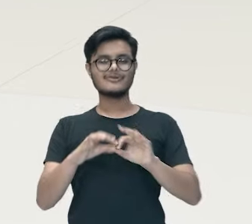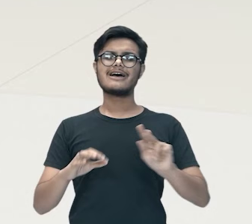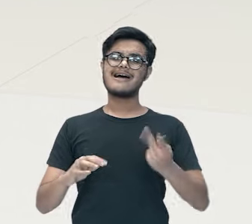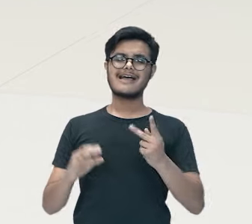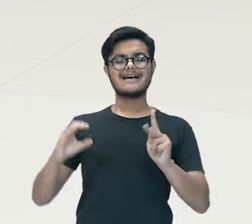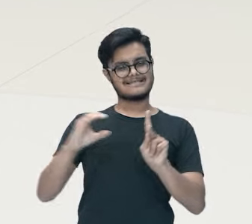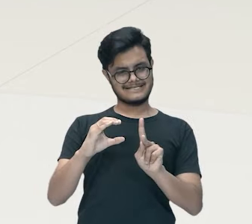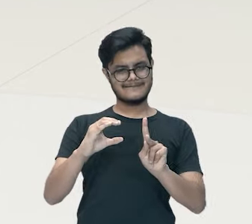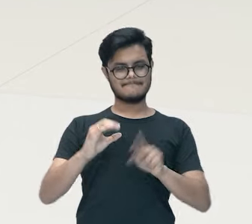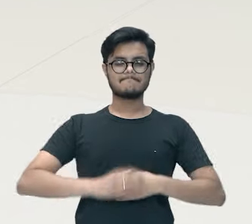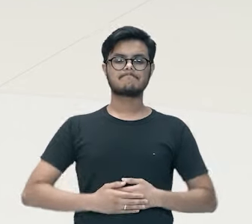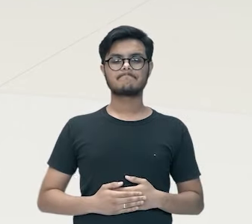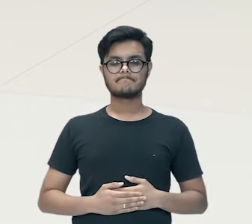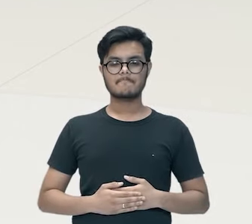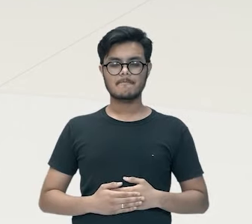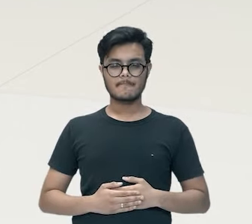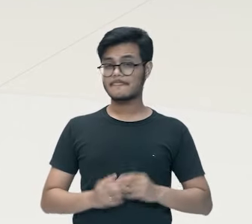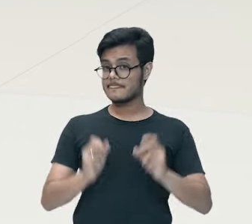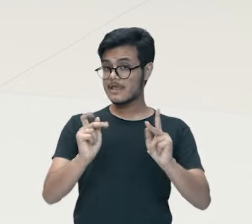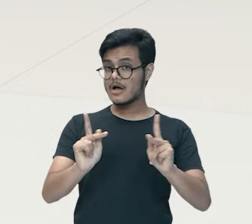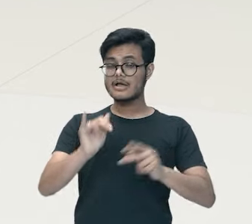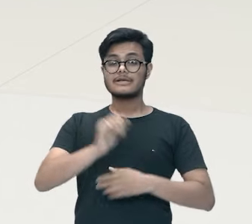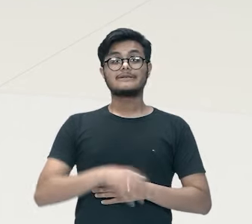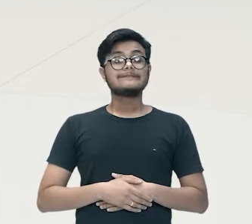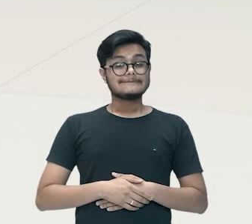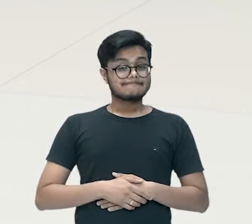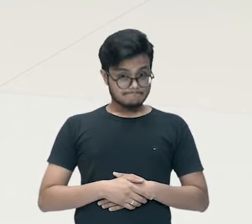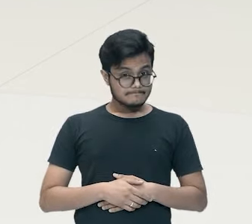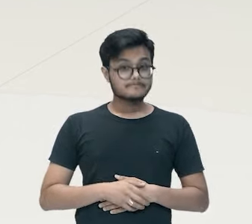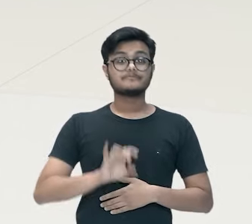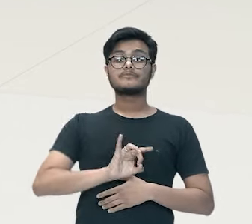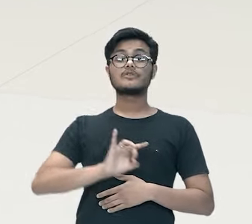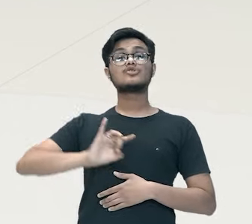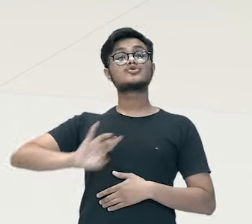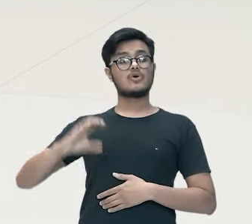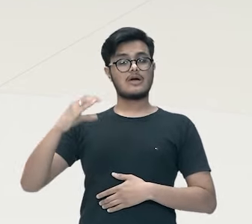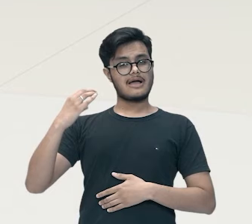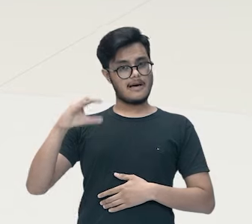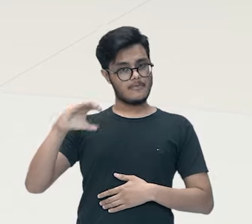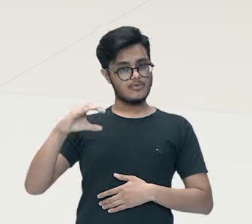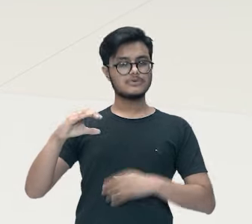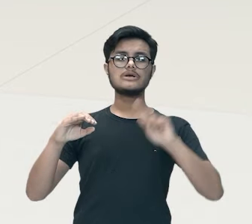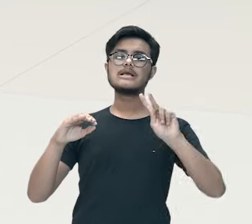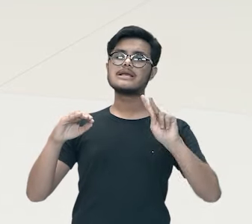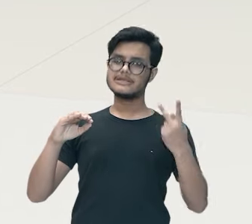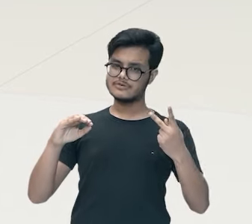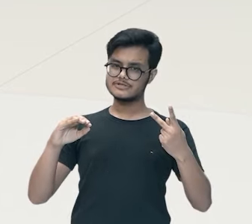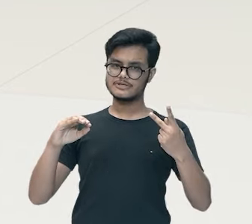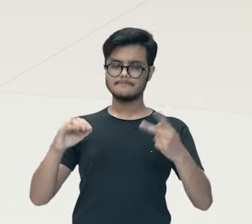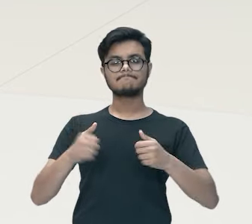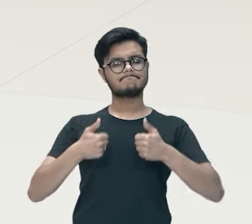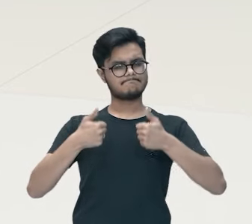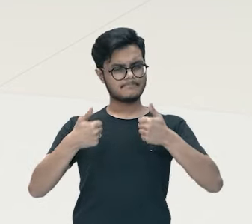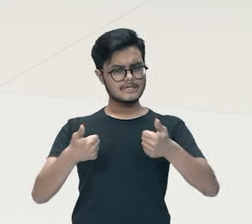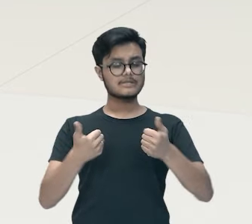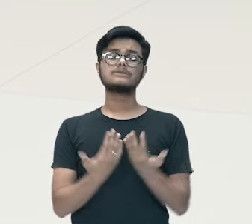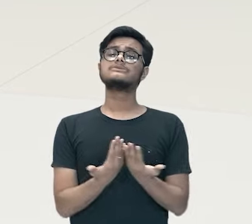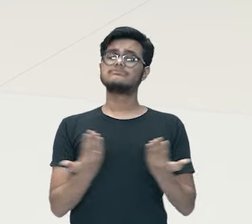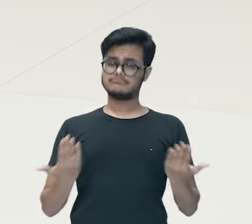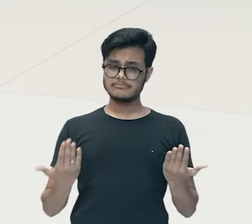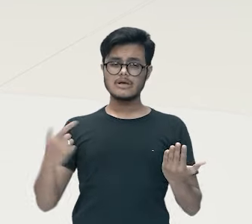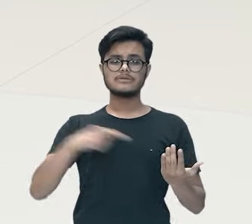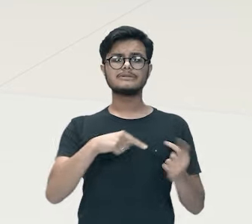são compostos formados apenas de carbonos e hidrogênios, tá? Então, quando a gente tem, né, quando a